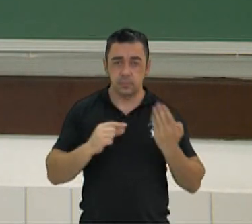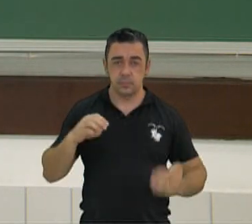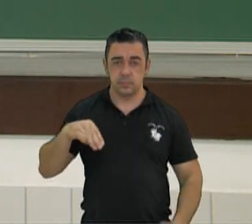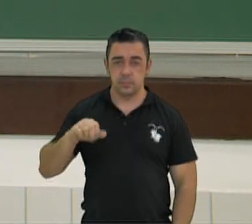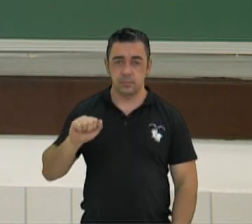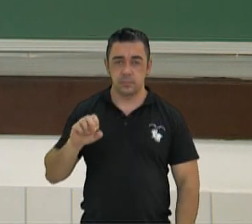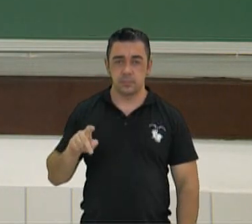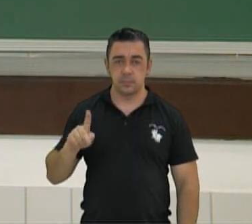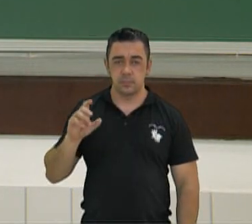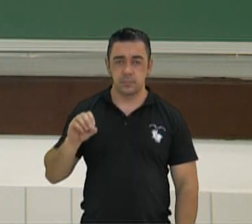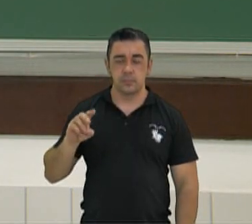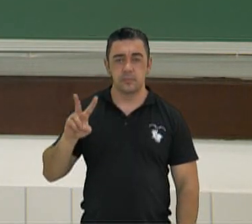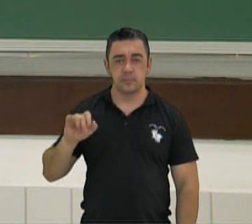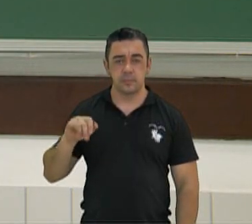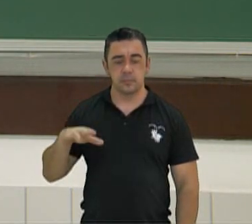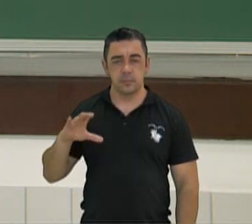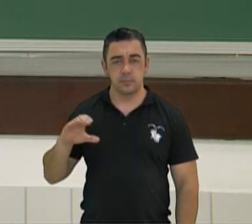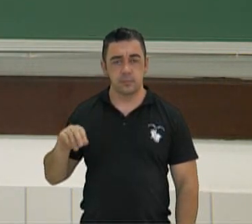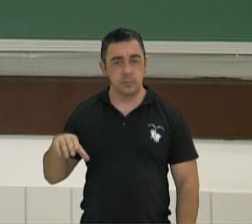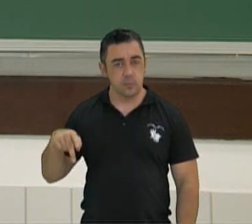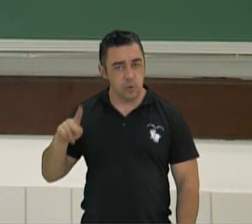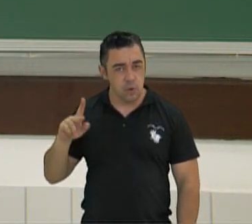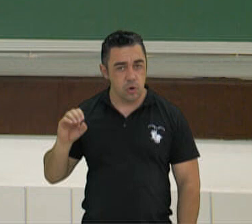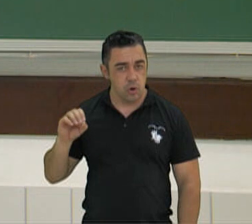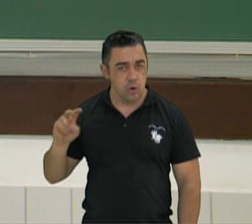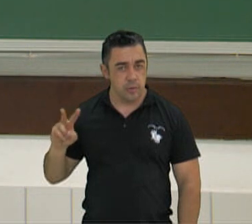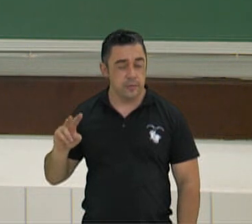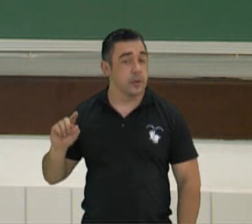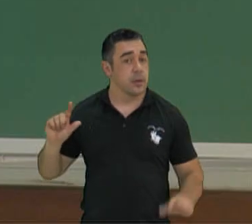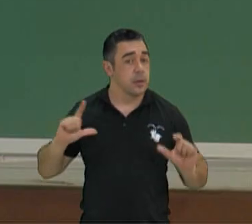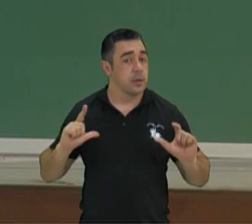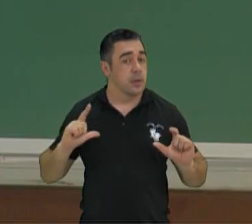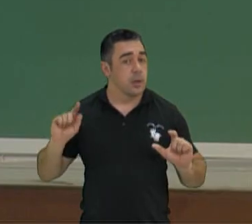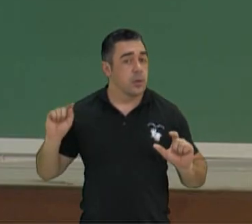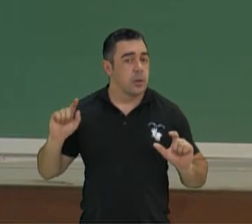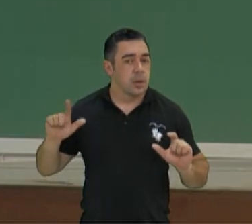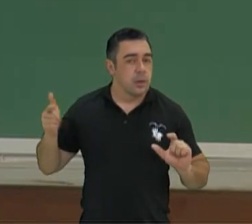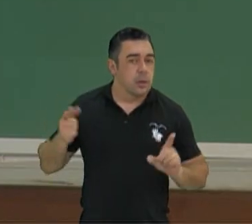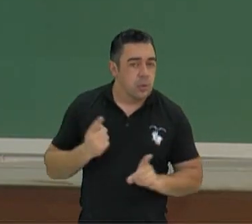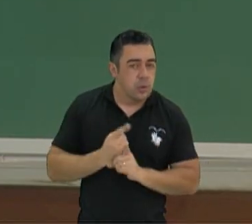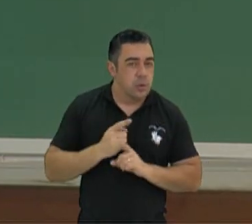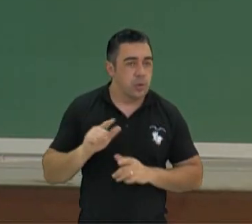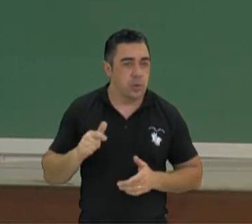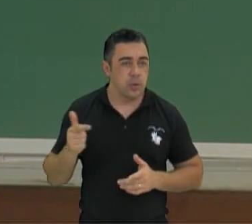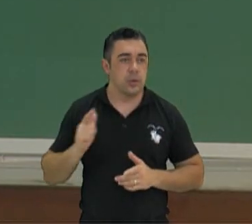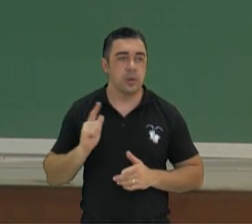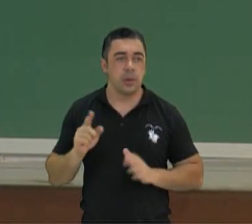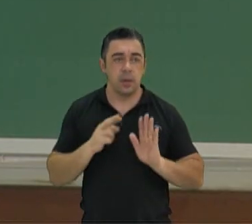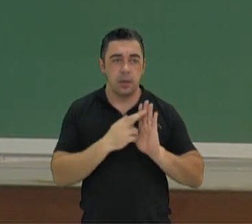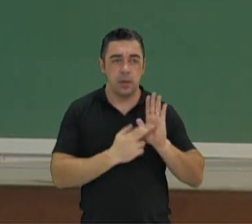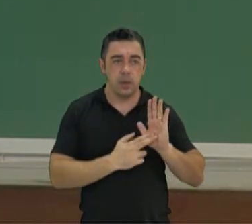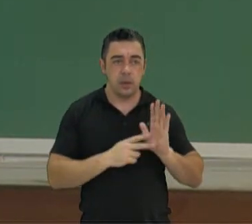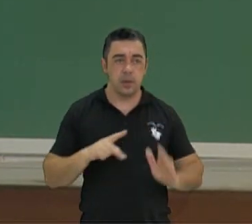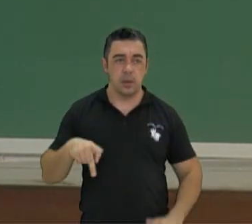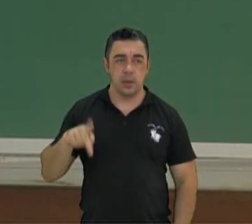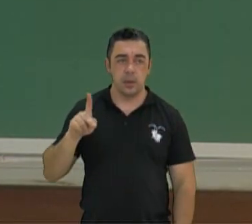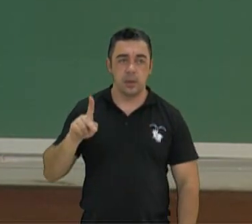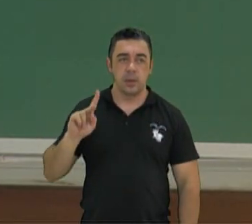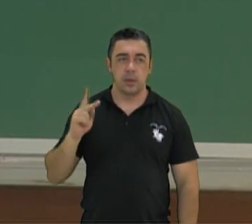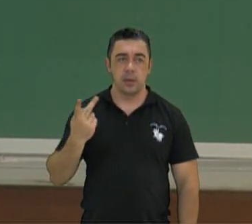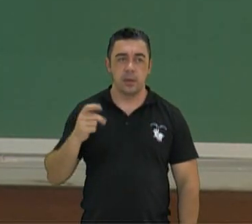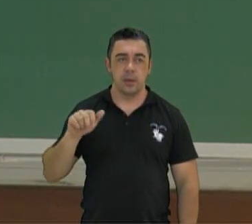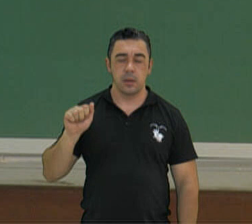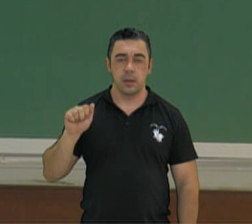Markovnikov, certo? Exceção à regra de Markovnikov, nós temos a regra de Karash. Você pode falar